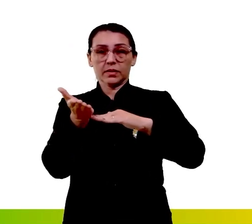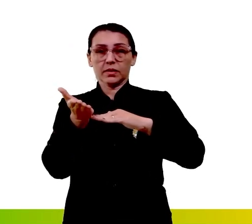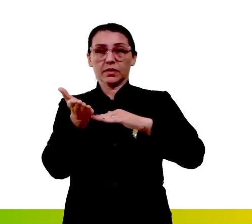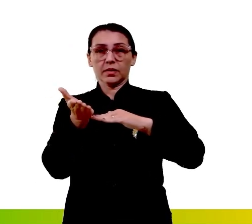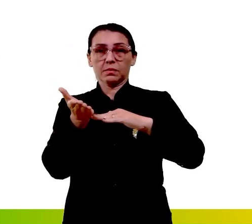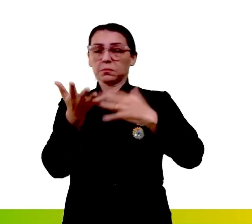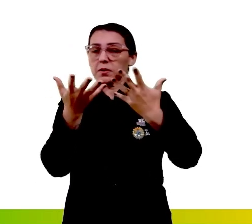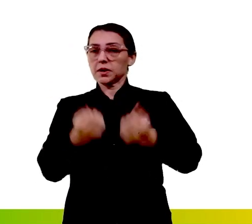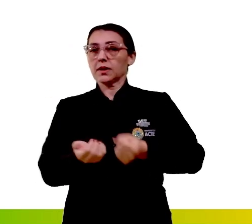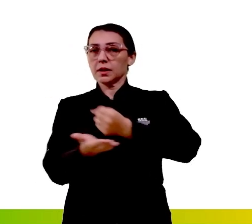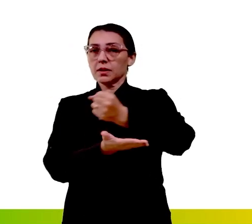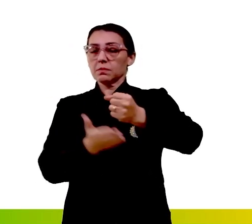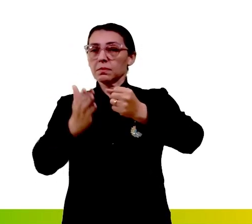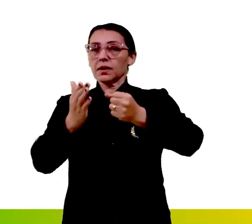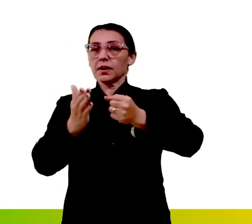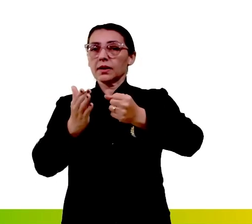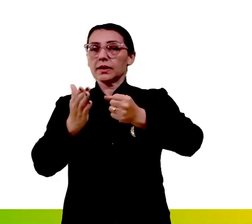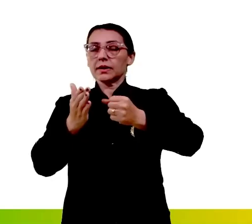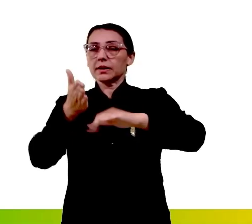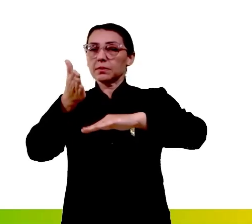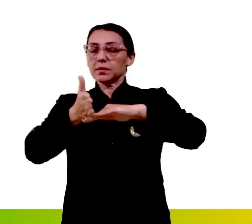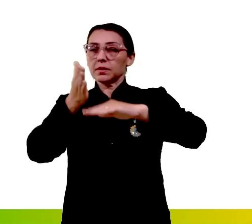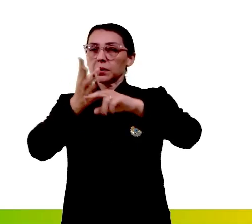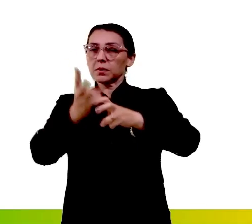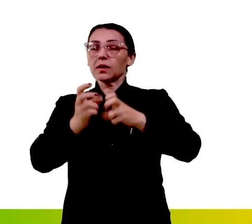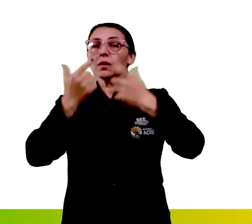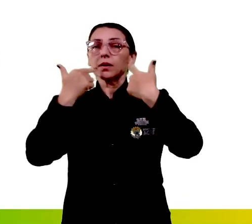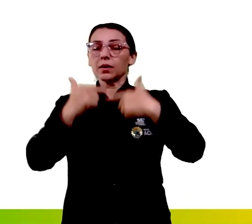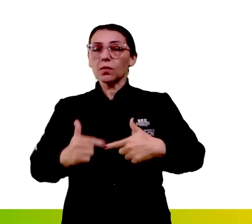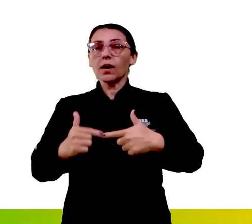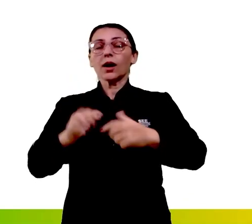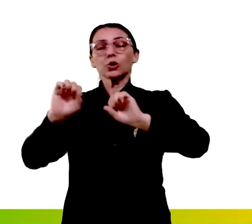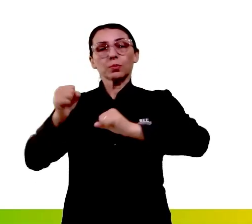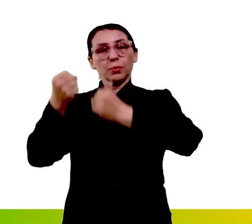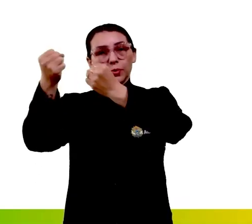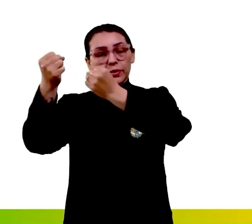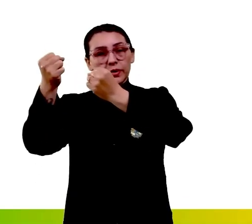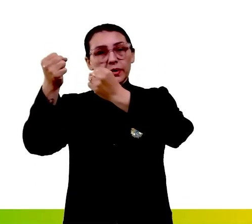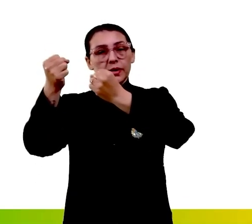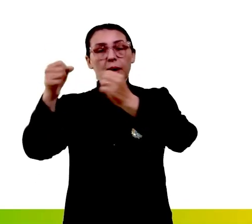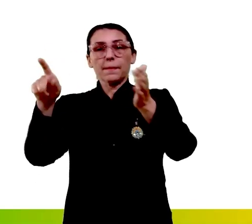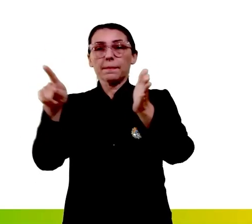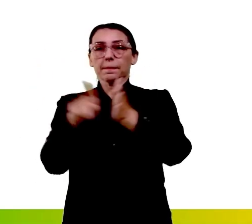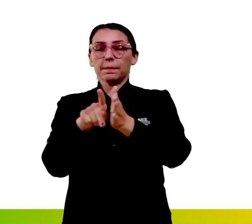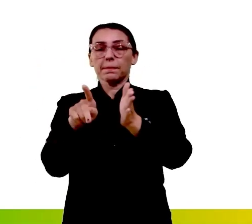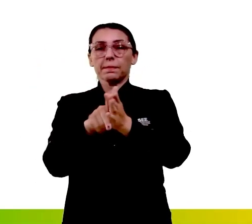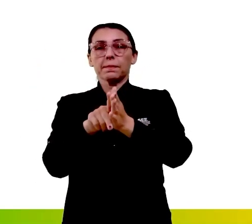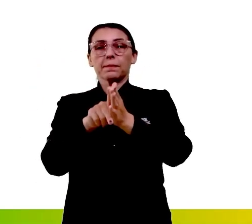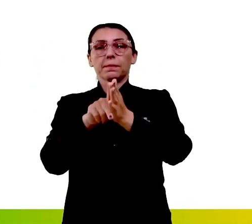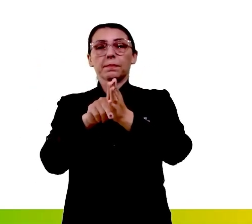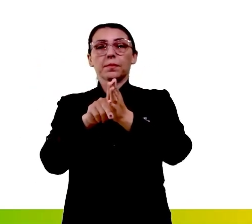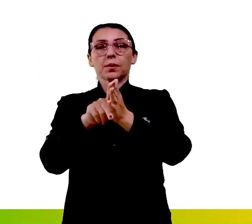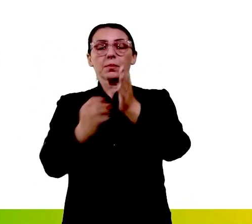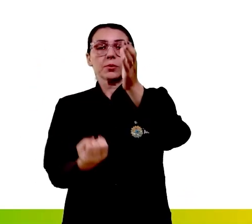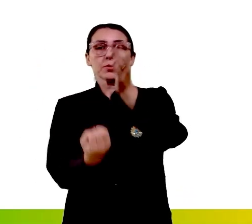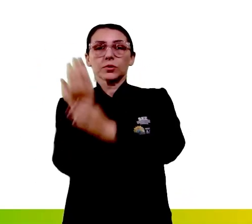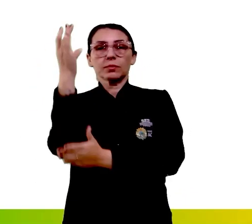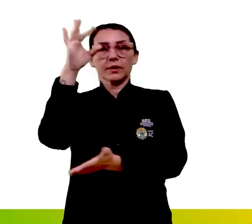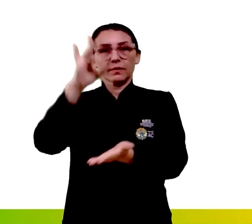bases da modernidade, explorando temas como linguagem, poder e a própria natureza da